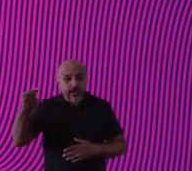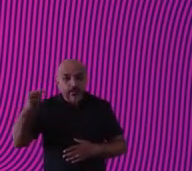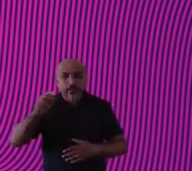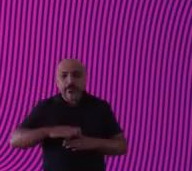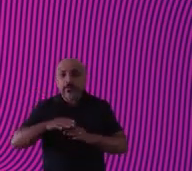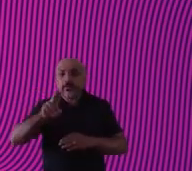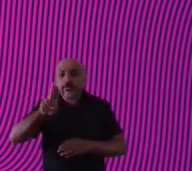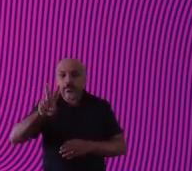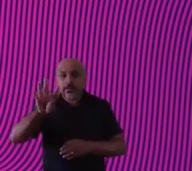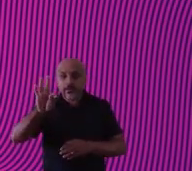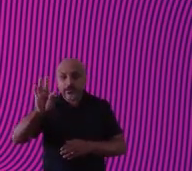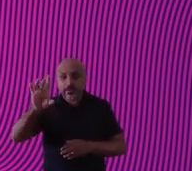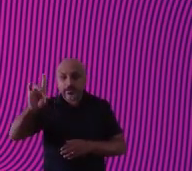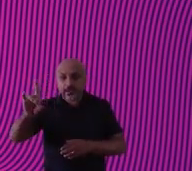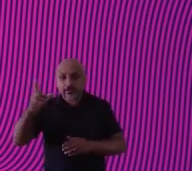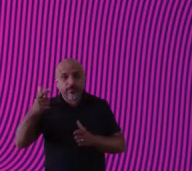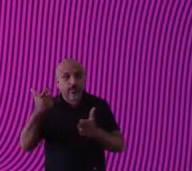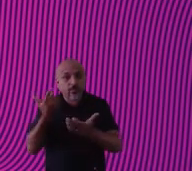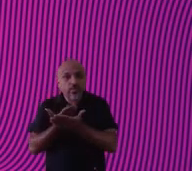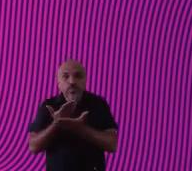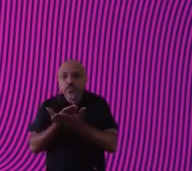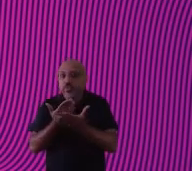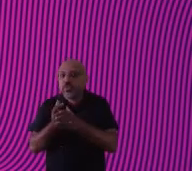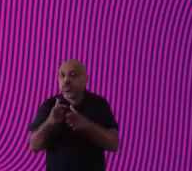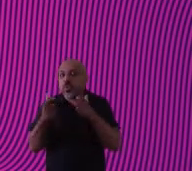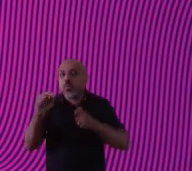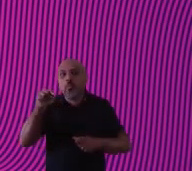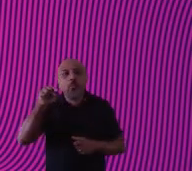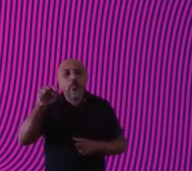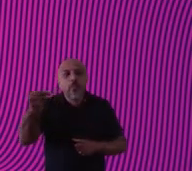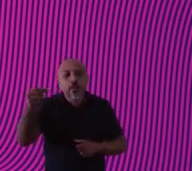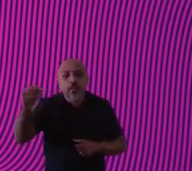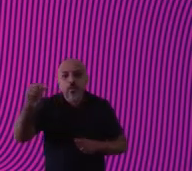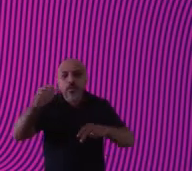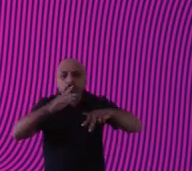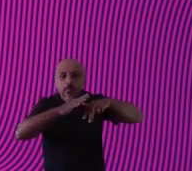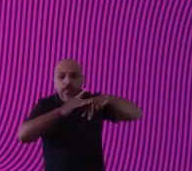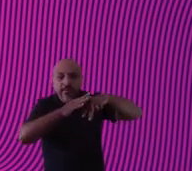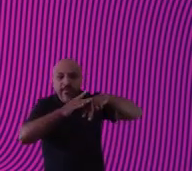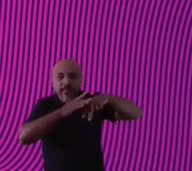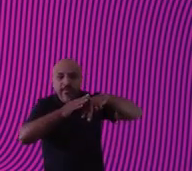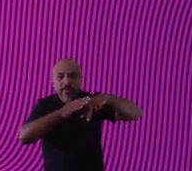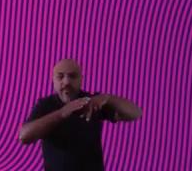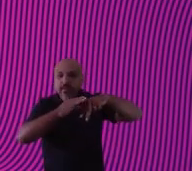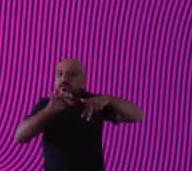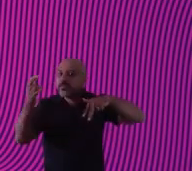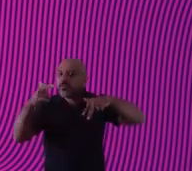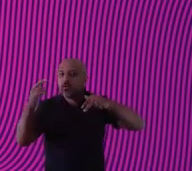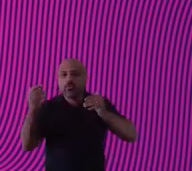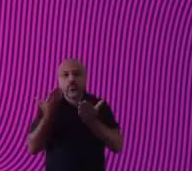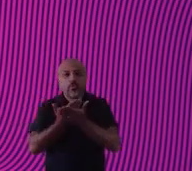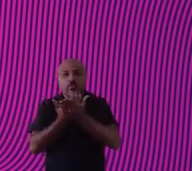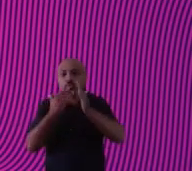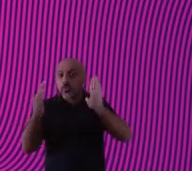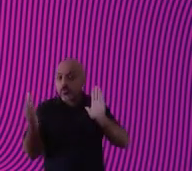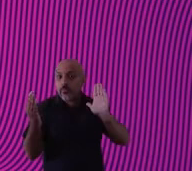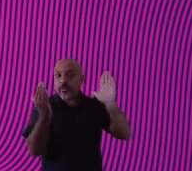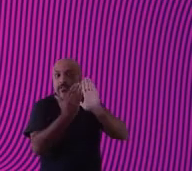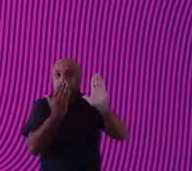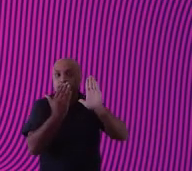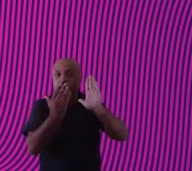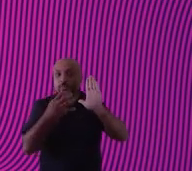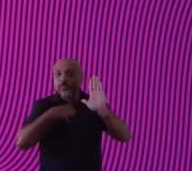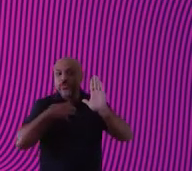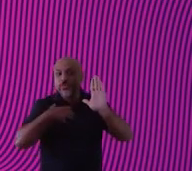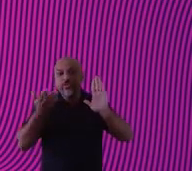entender ficar desse grande estudo com mil pacientes né e assim cassiopéia um estudo impactante nesse sentido da incorporação